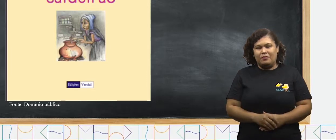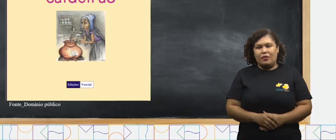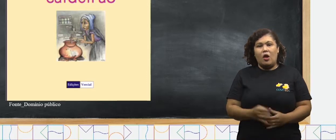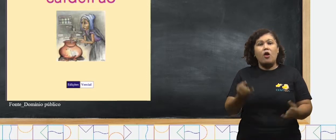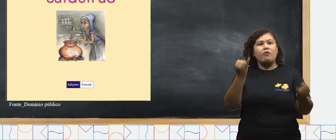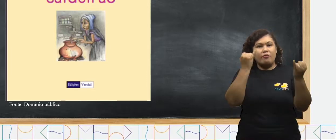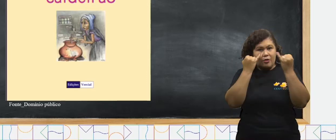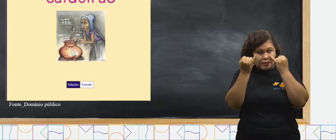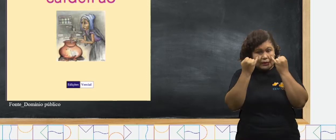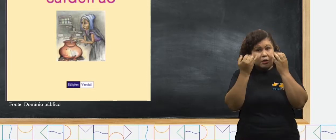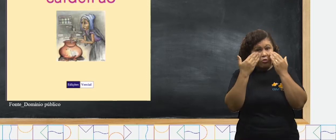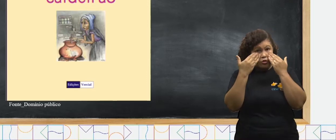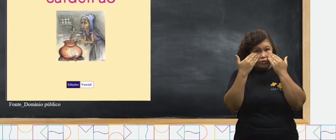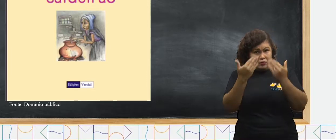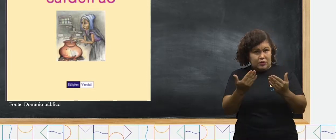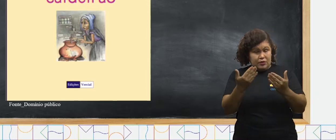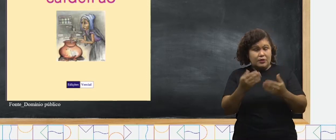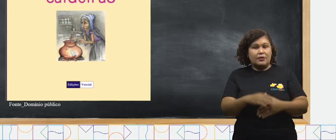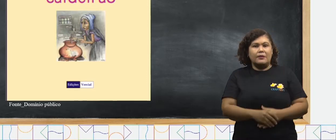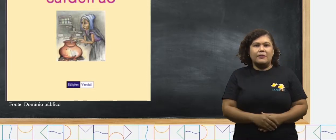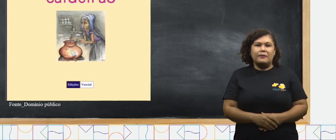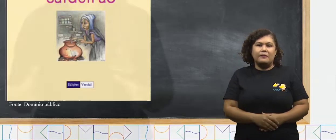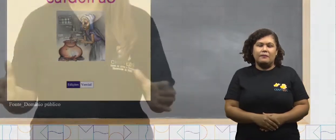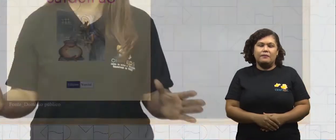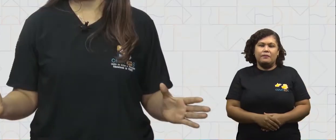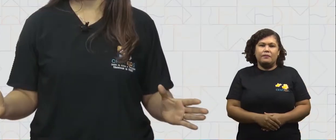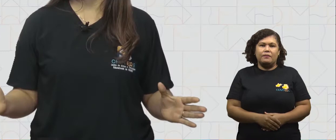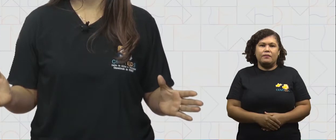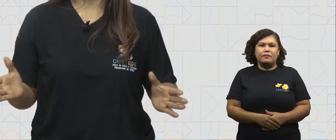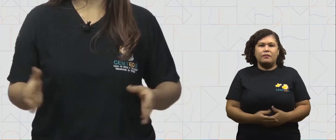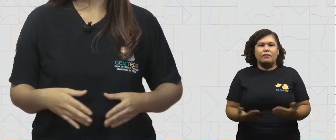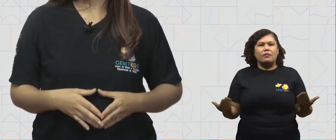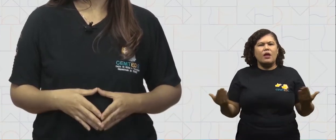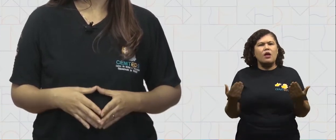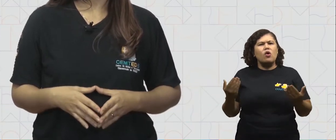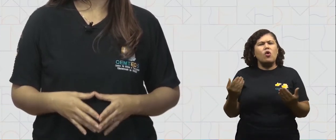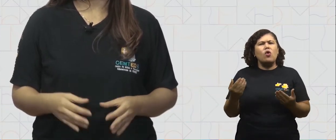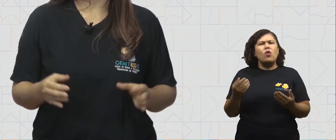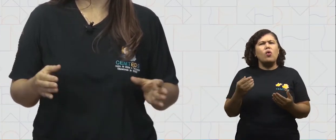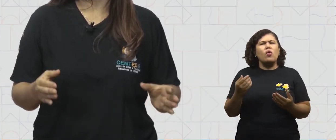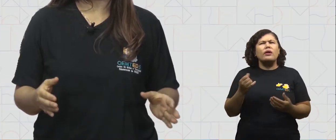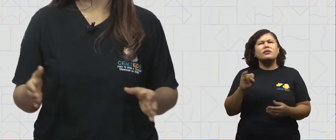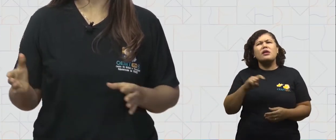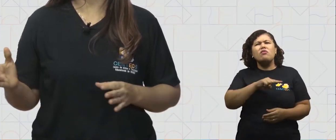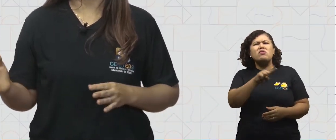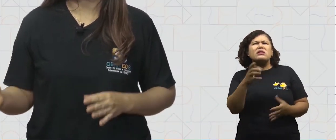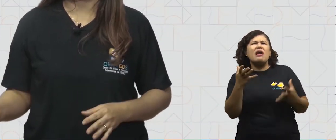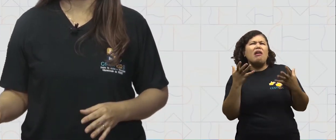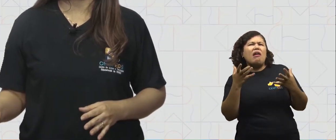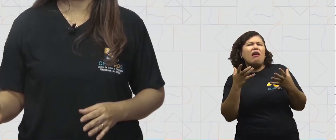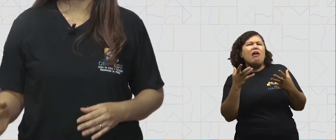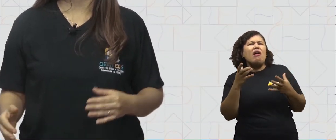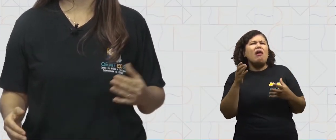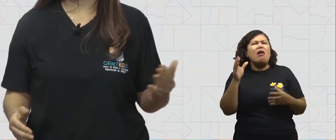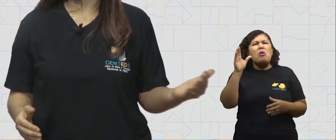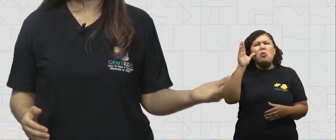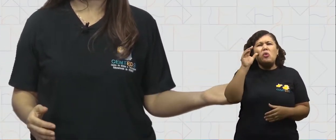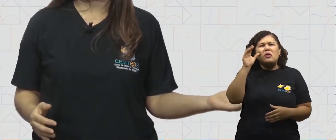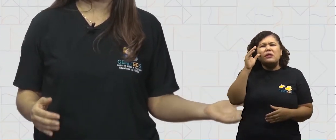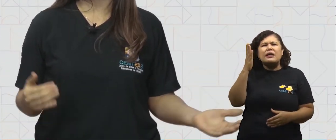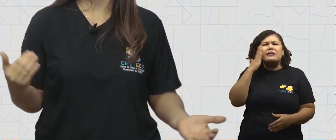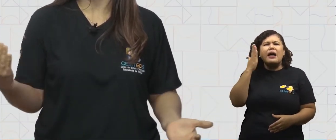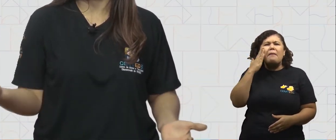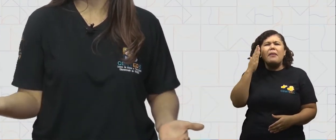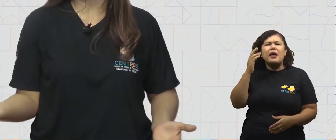é uma informação explícita. Agora, se você quiser saber quem é a bruxa, se ela